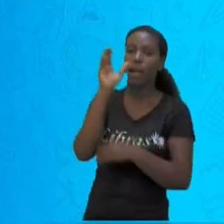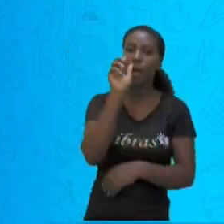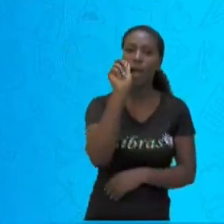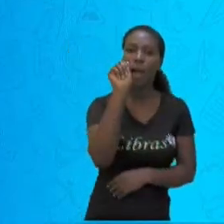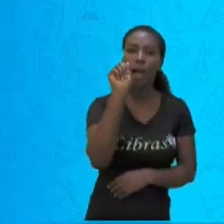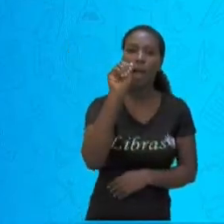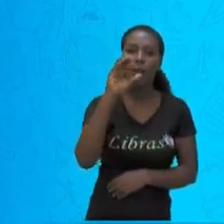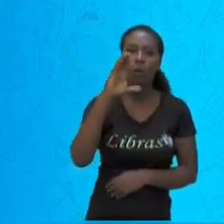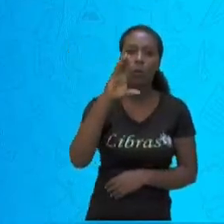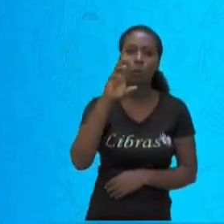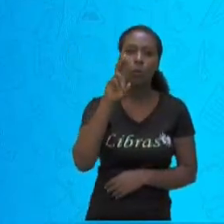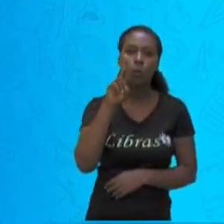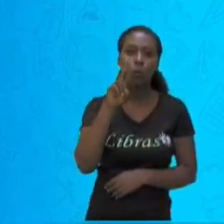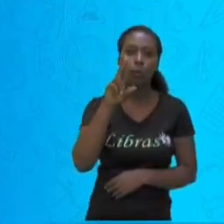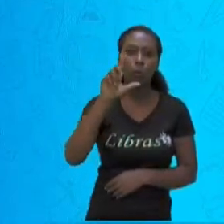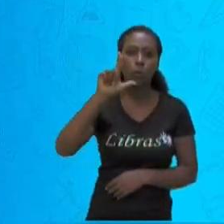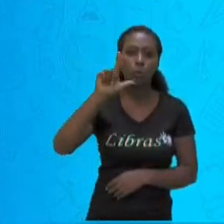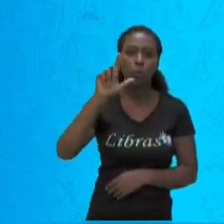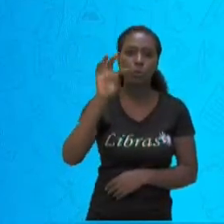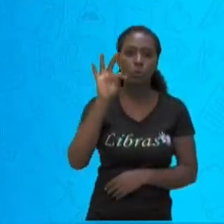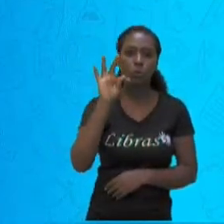àquela cultura local.